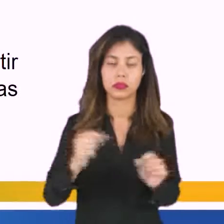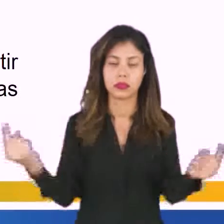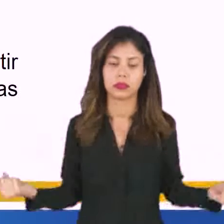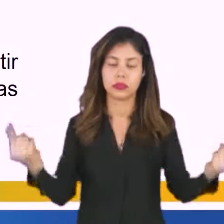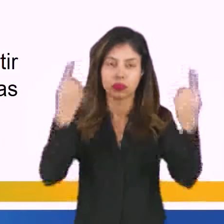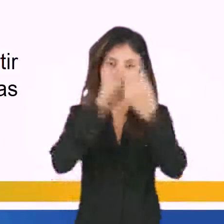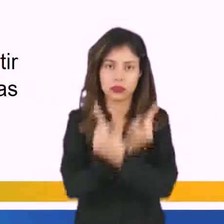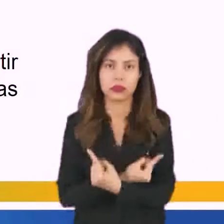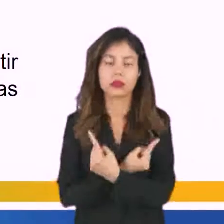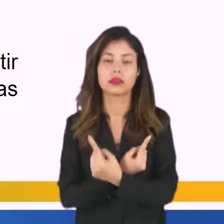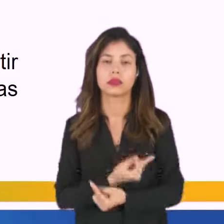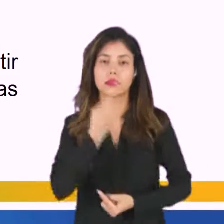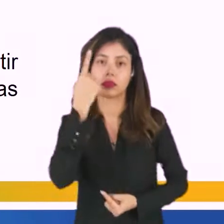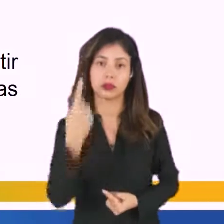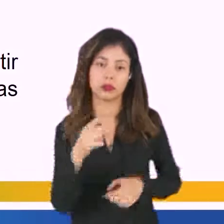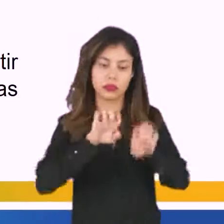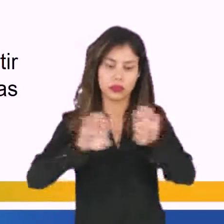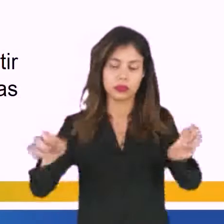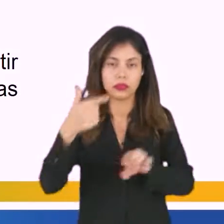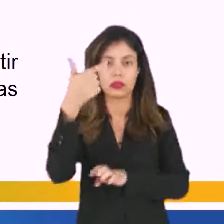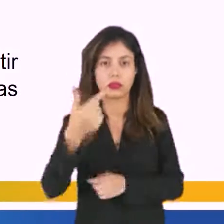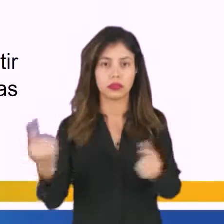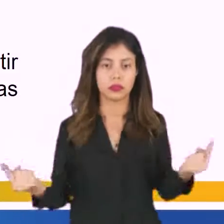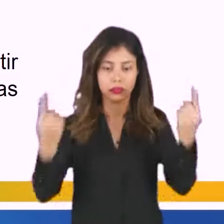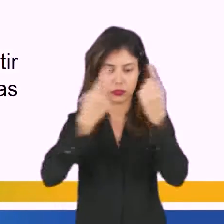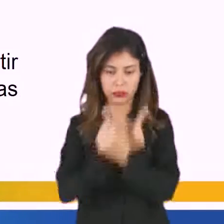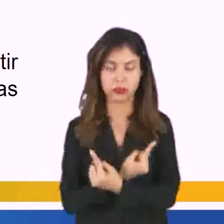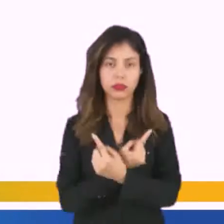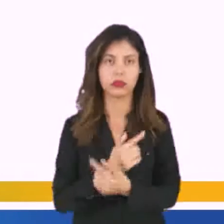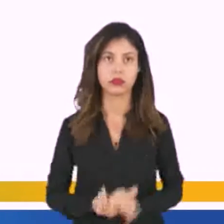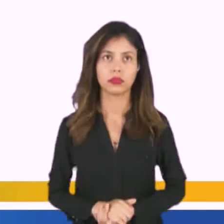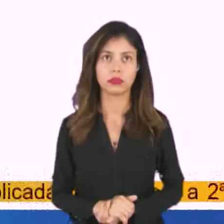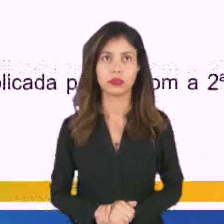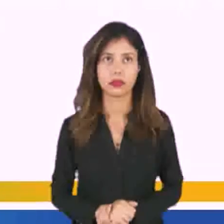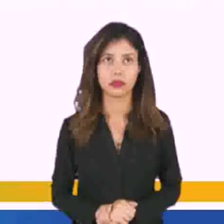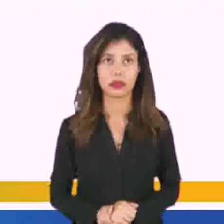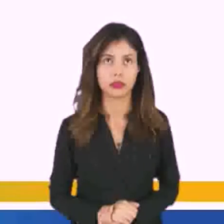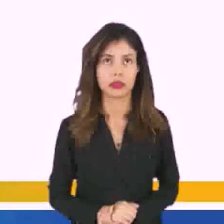de posição a primeira equação com a segunda equação. Tudo